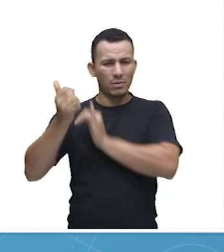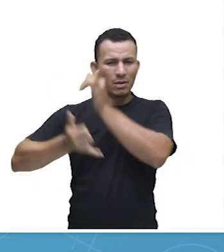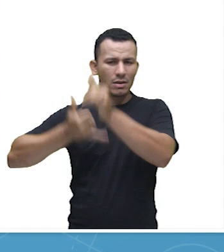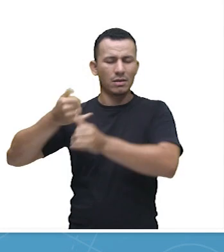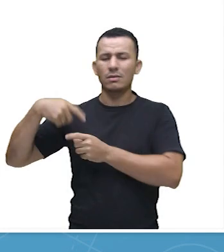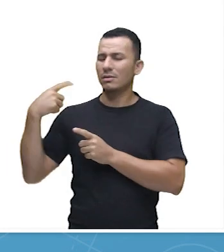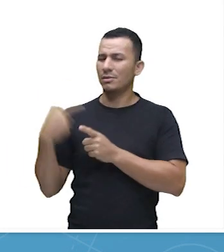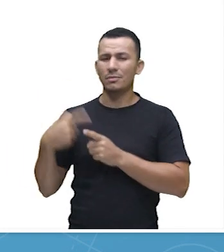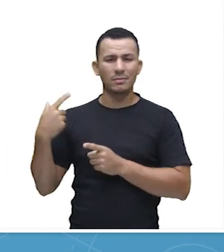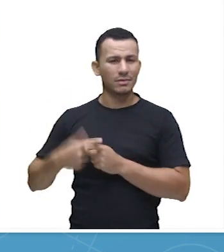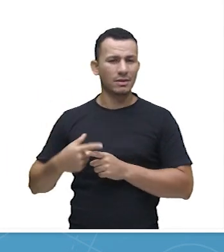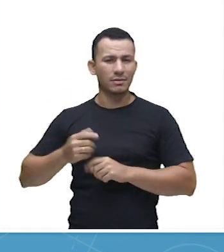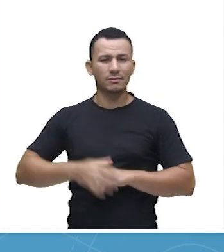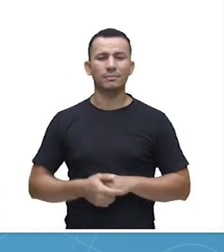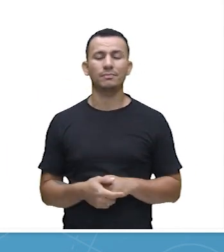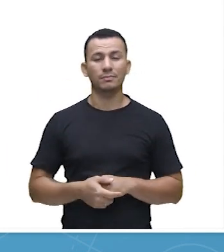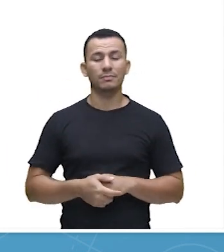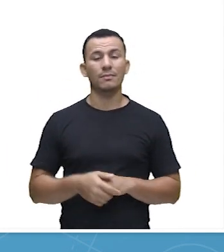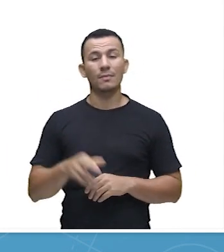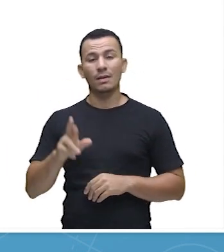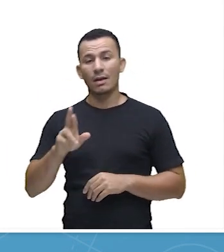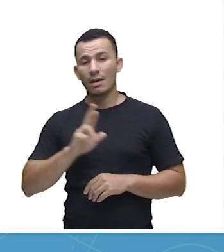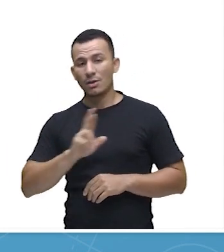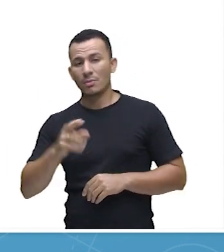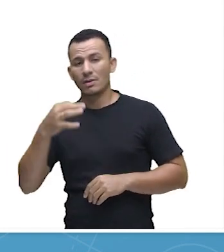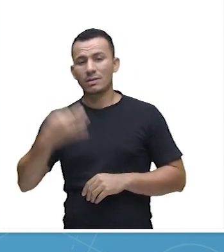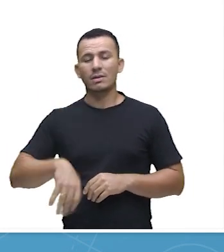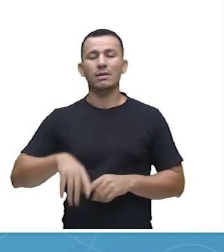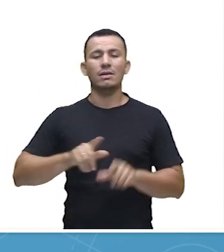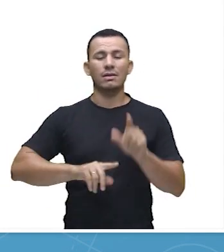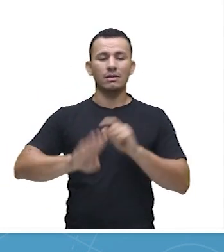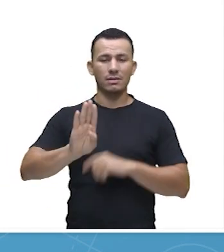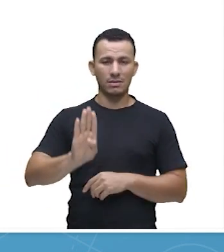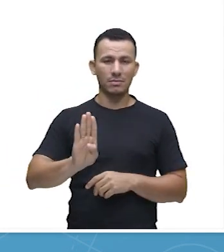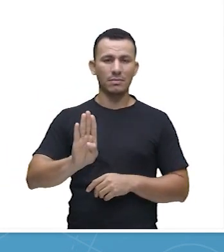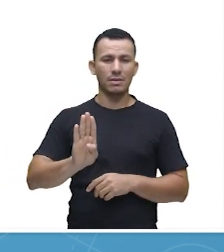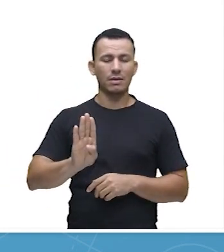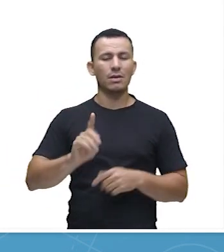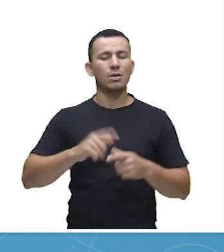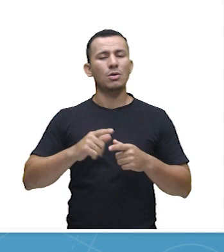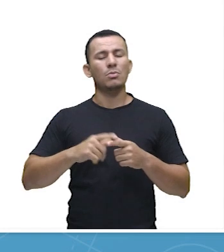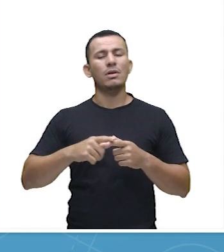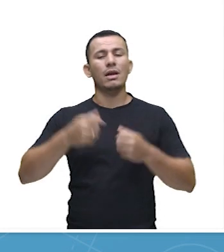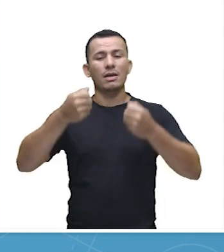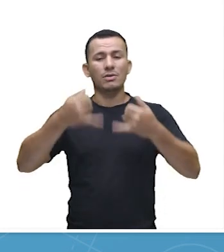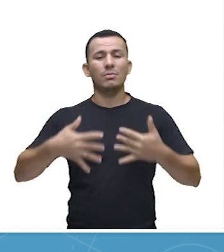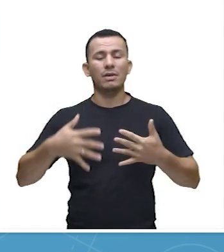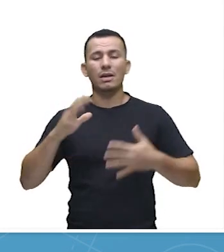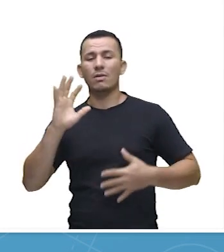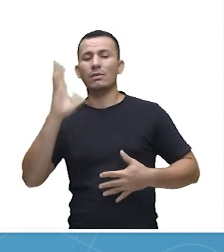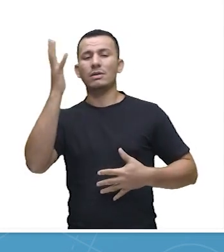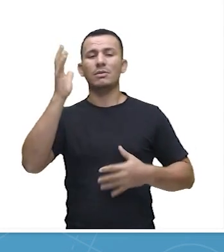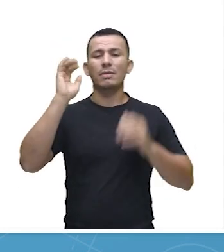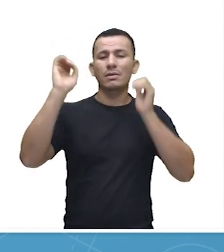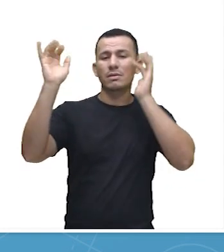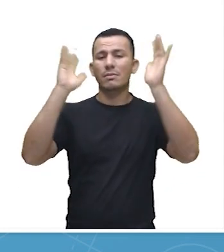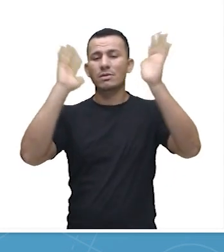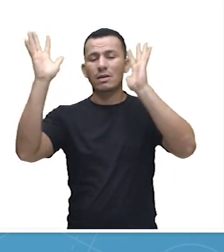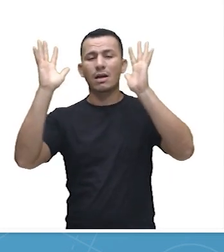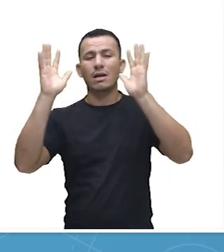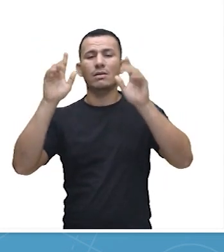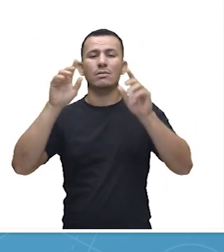E vai ser a letra D, tá bom? Que explica acontecimentos misteriosos aliados a fatos reais, imaginários